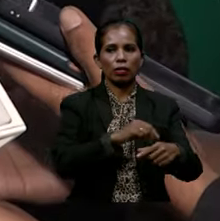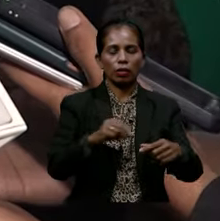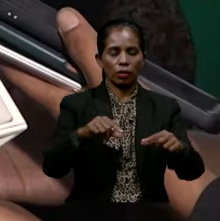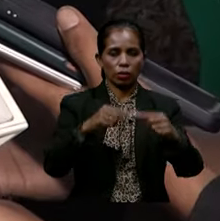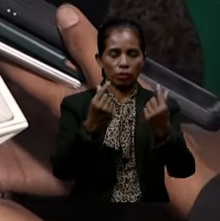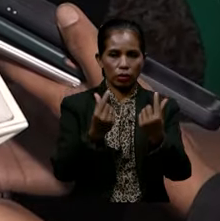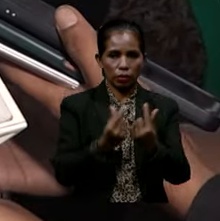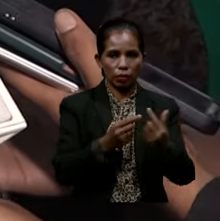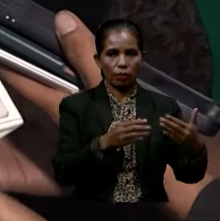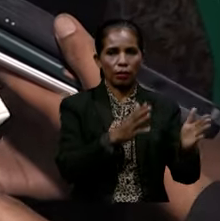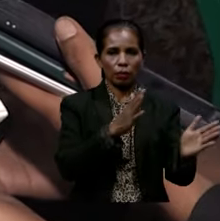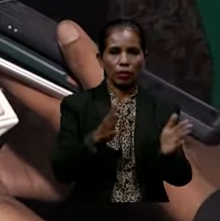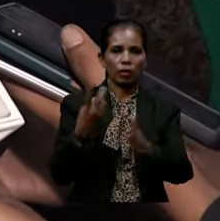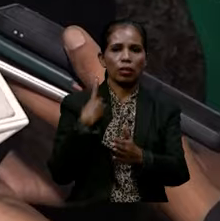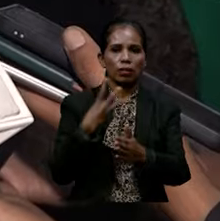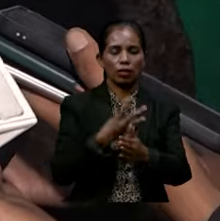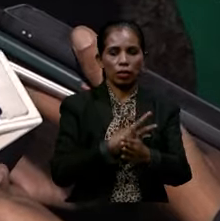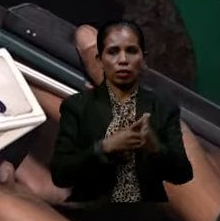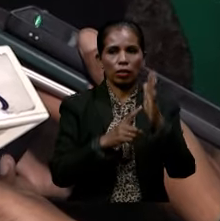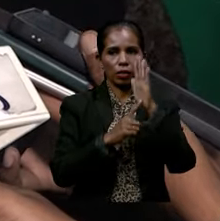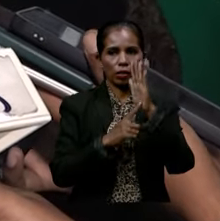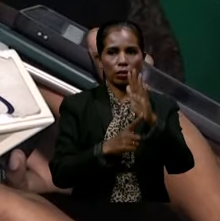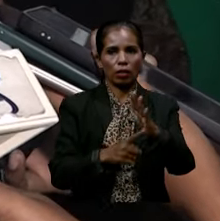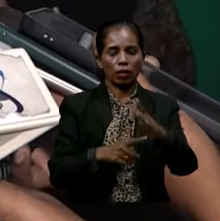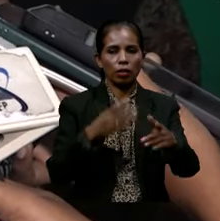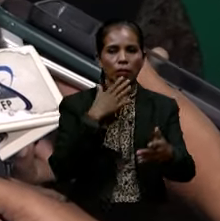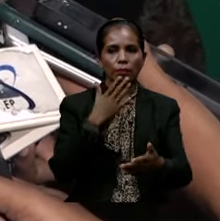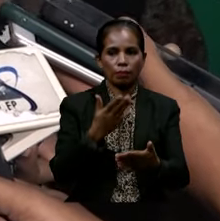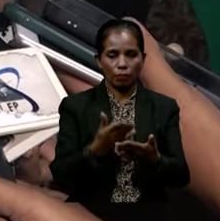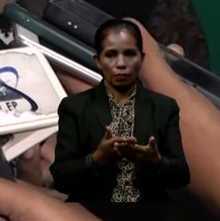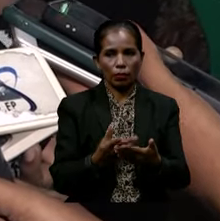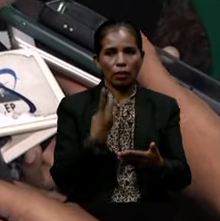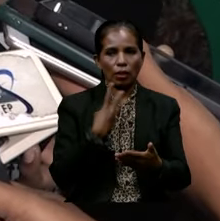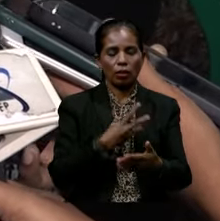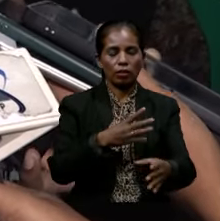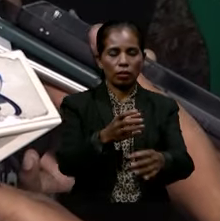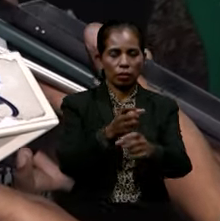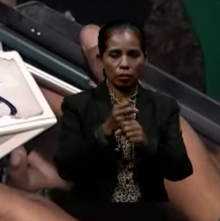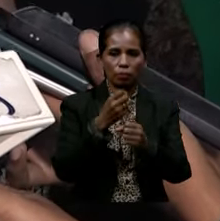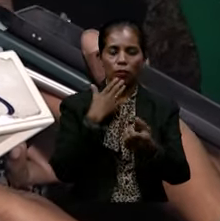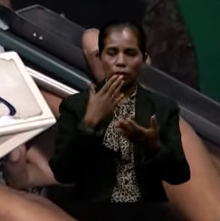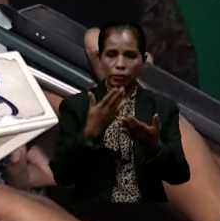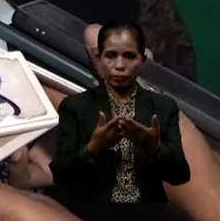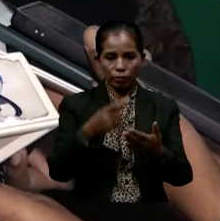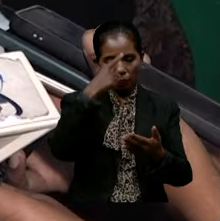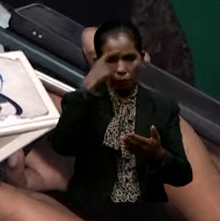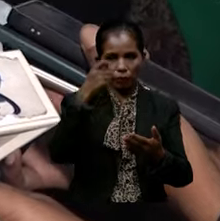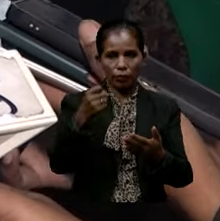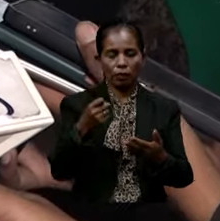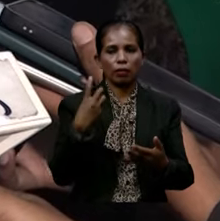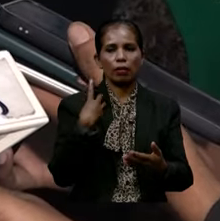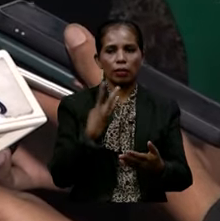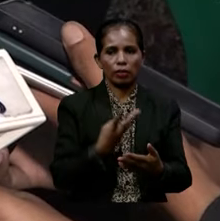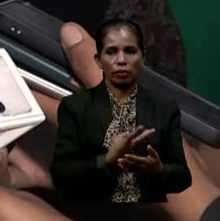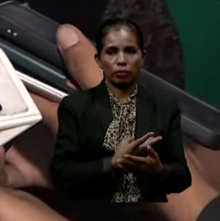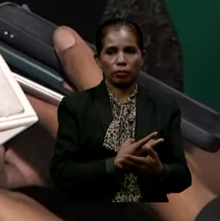organizadora. Preparação, então tenho que sair uma noite no dia, e estamos ao máximo, também foi dado ao